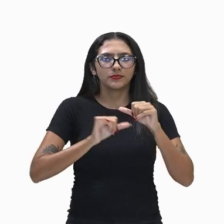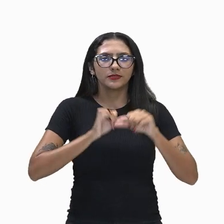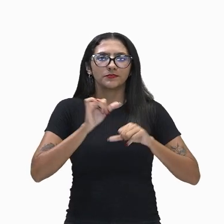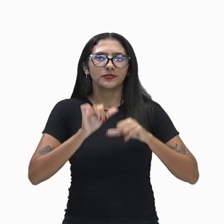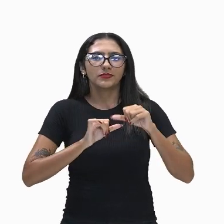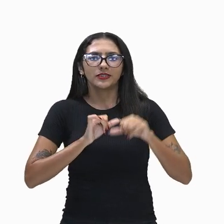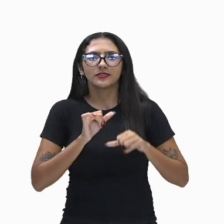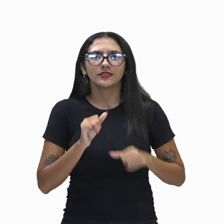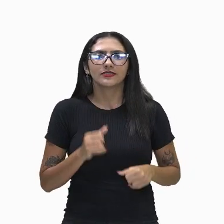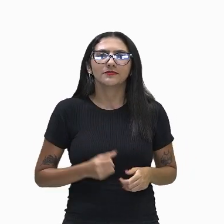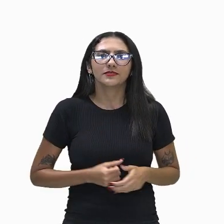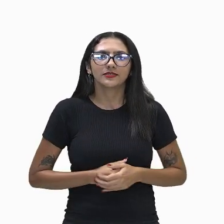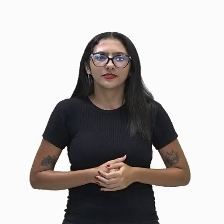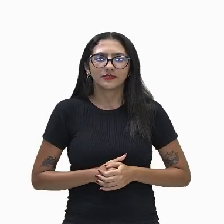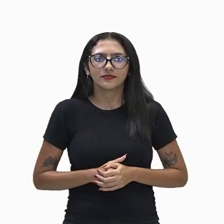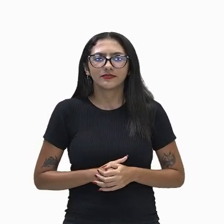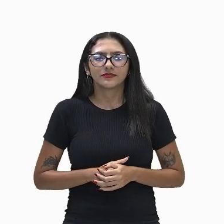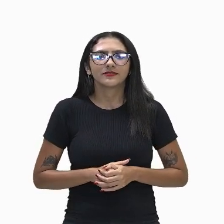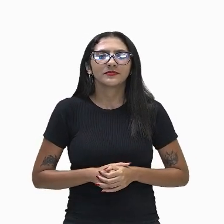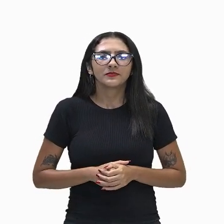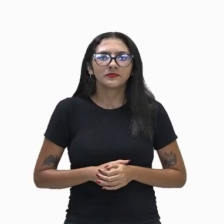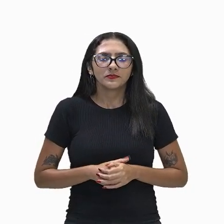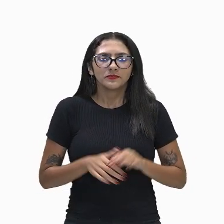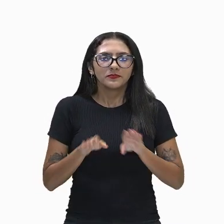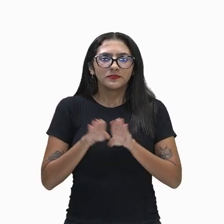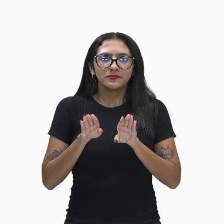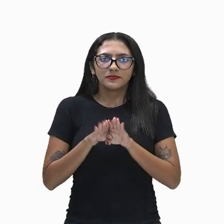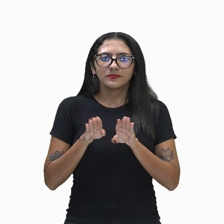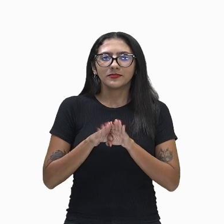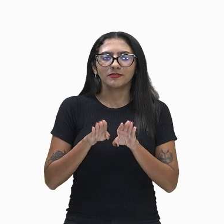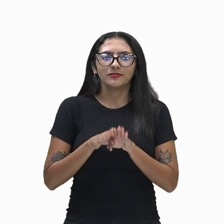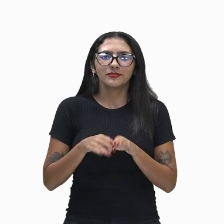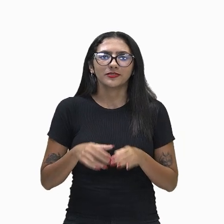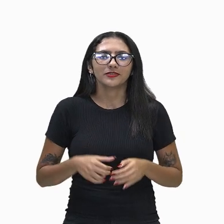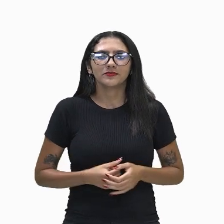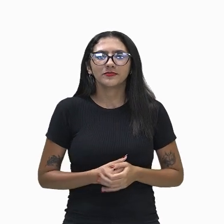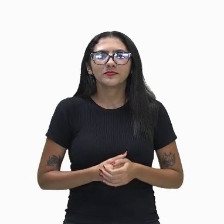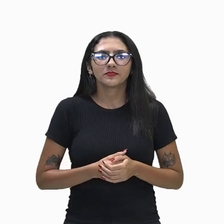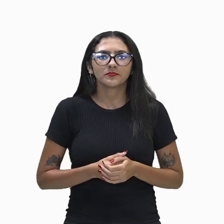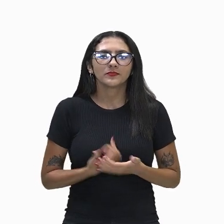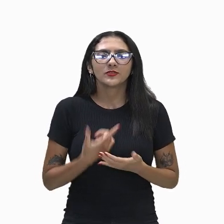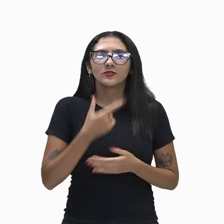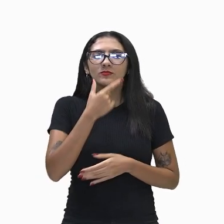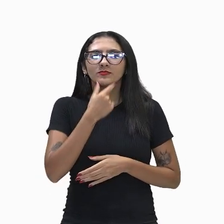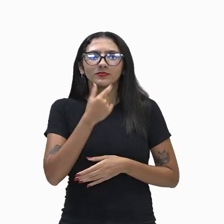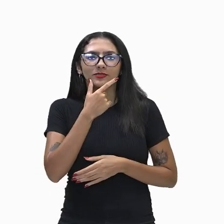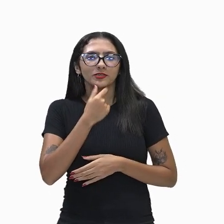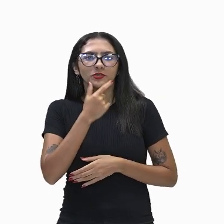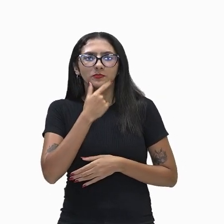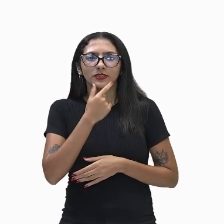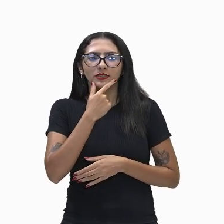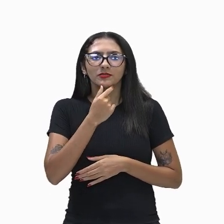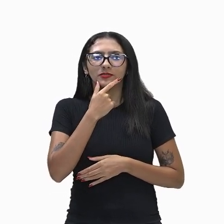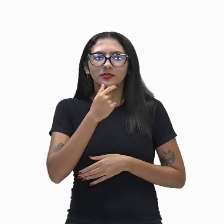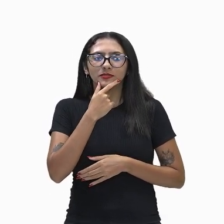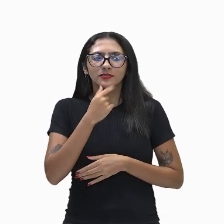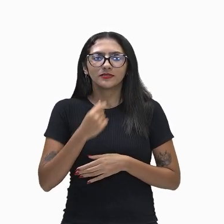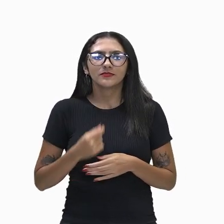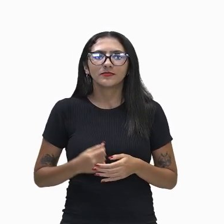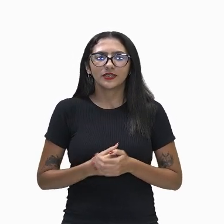né, que levam ao desenvolvimento sexual secundário. Nos meninos, os testículos começam a